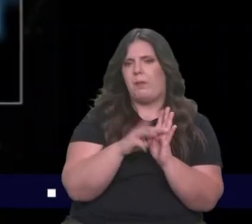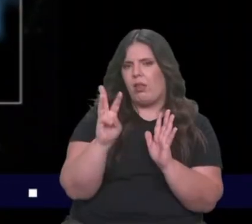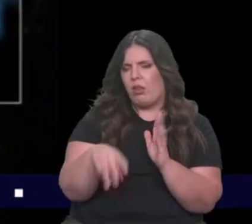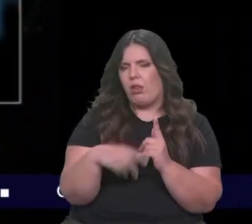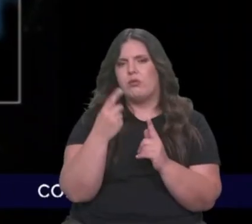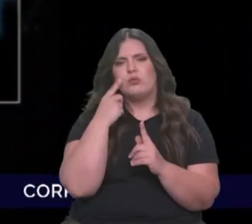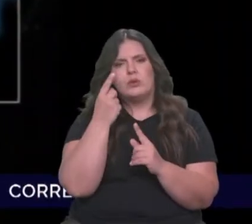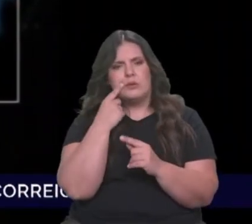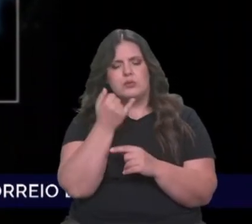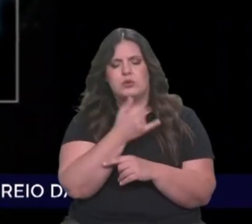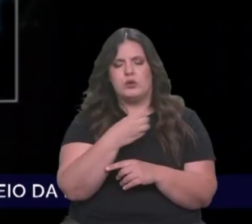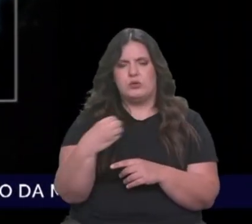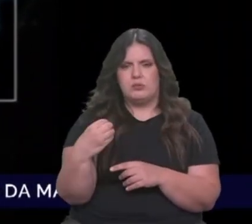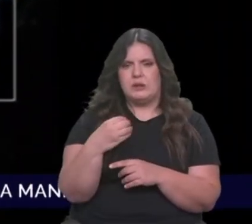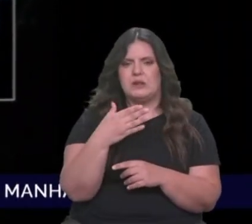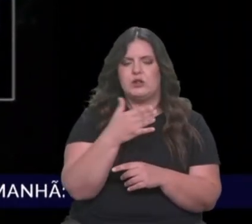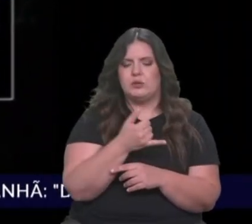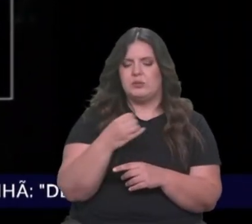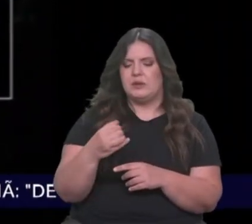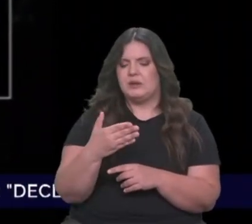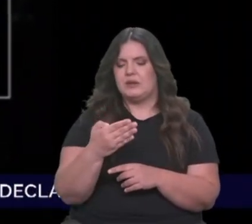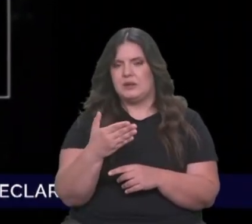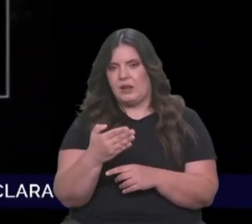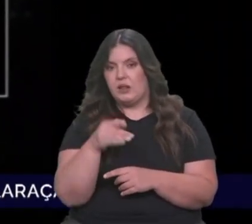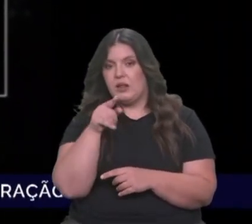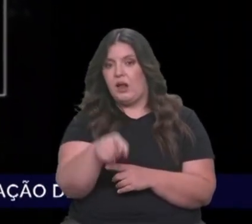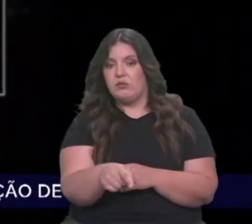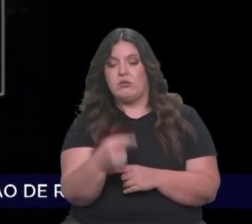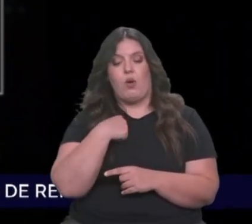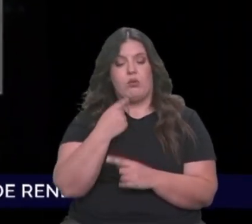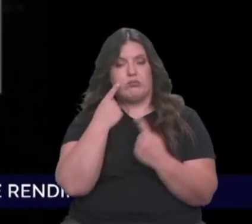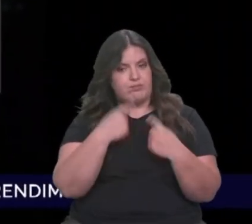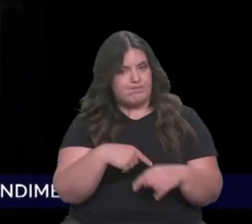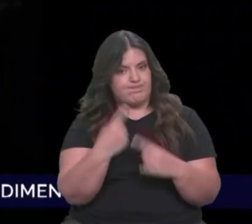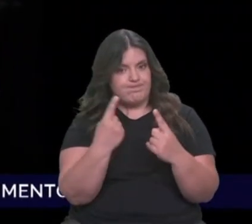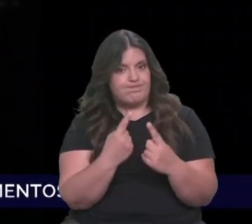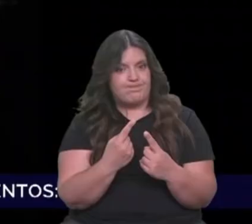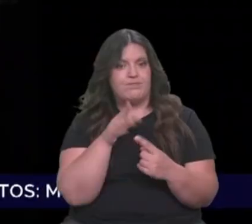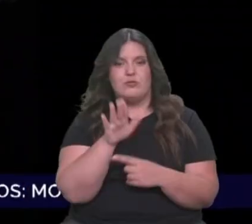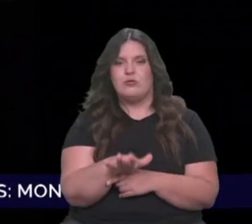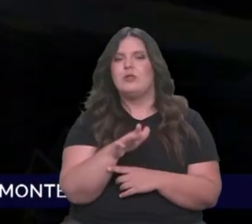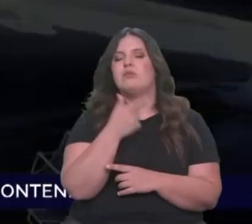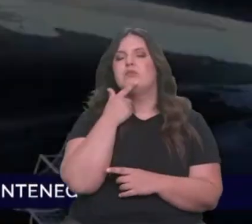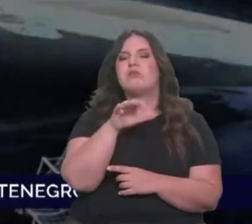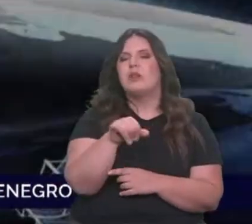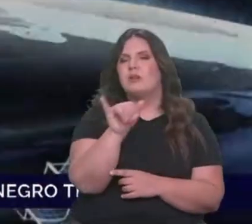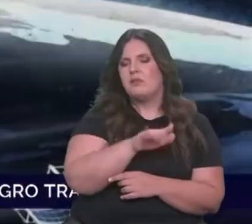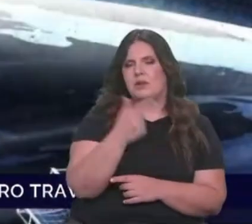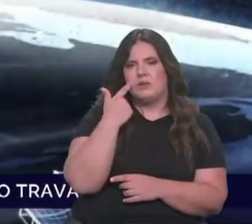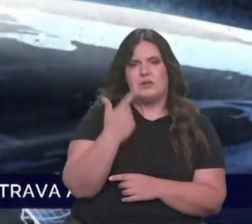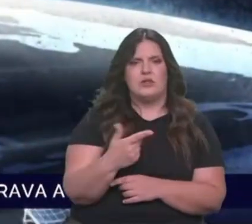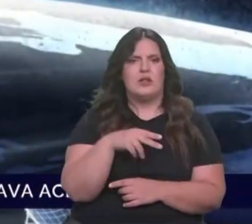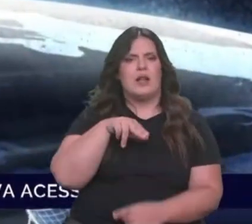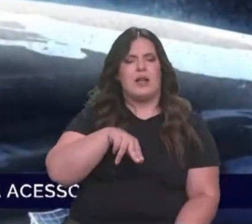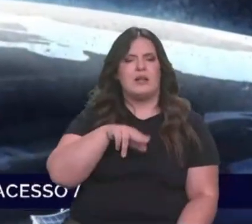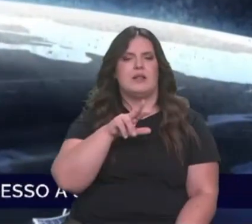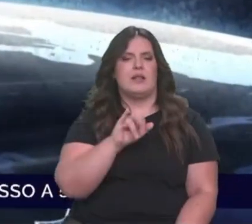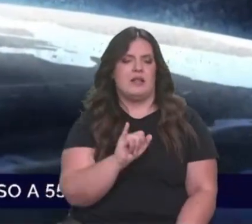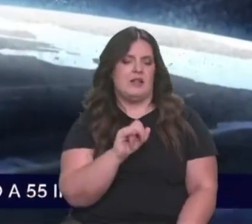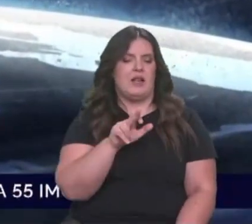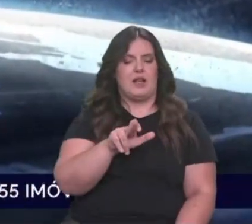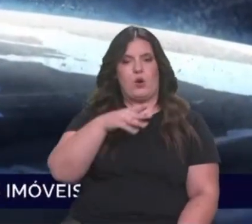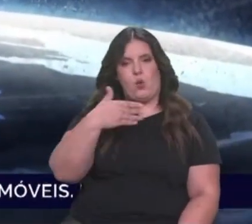desde 2017. Esta, que agora damos aqui conta, está identificada nesta imagem